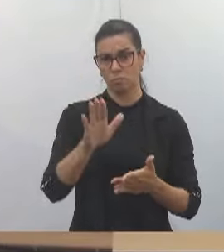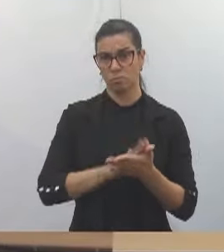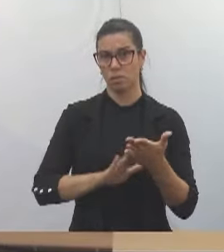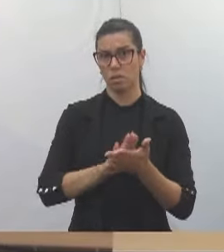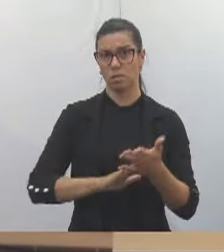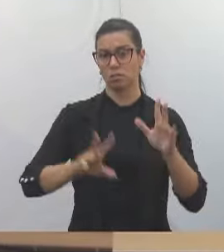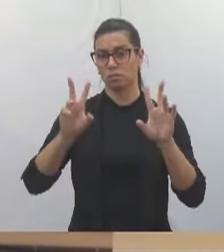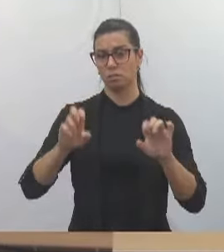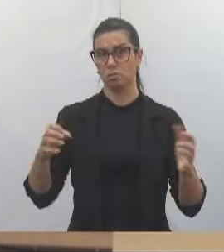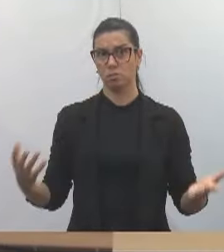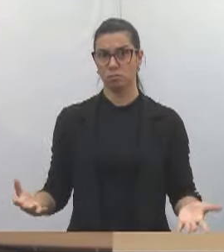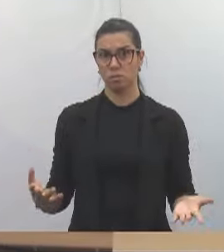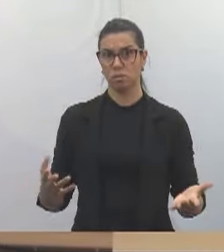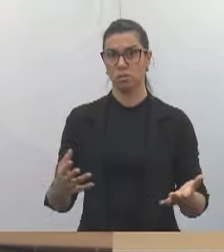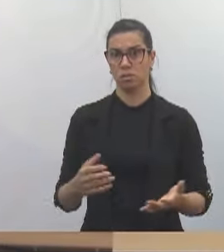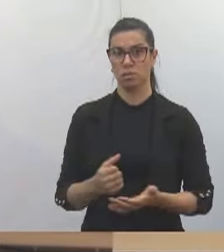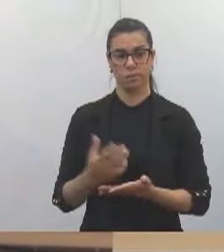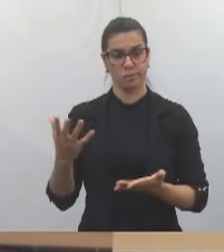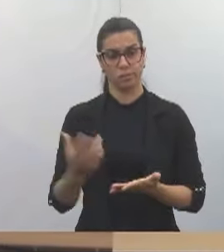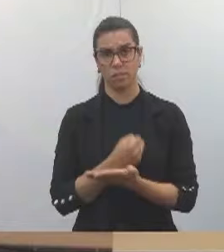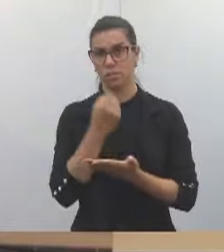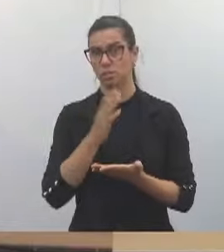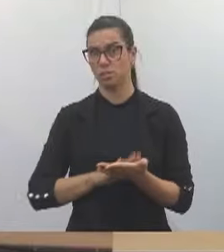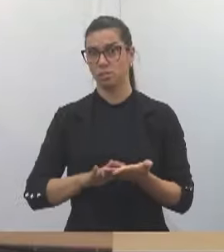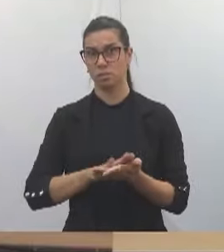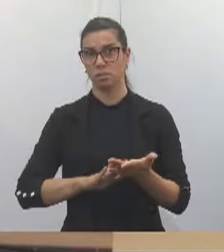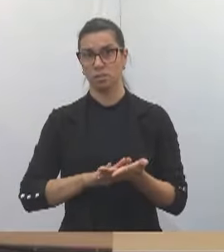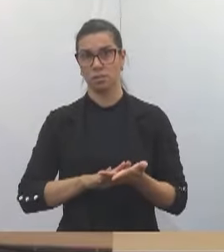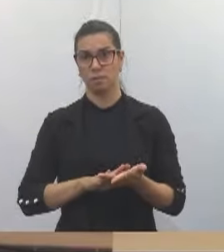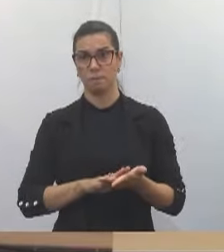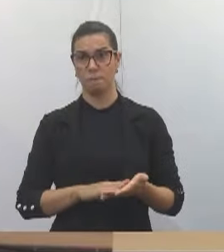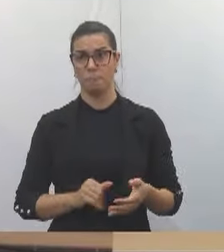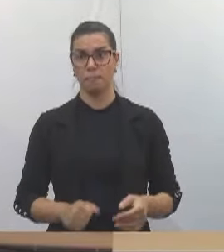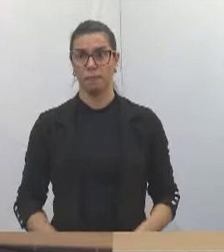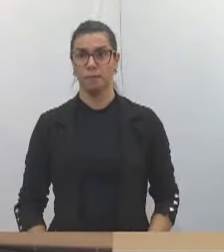né? Inclusive resgate de animais que não fazem.